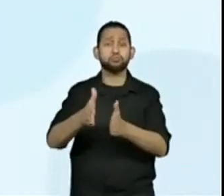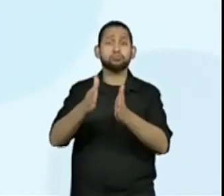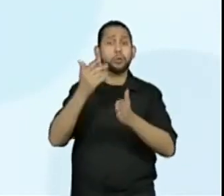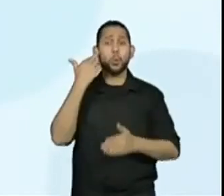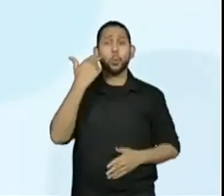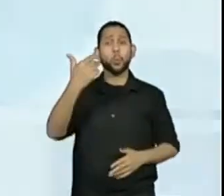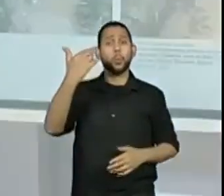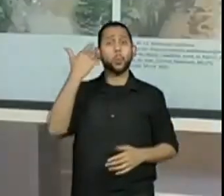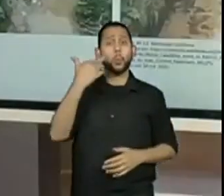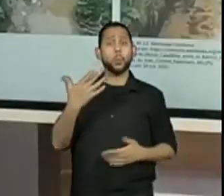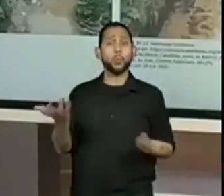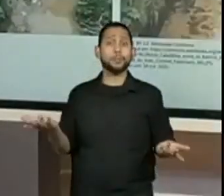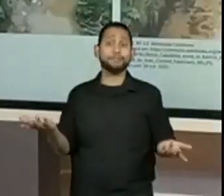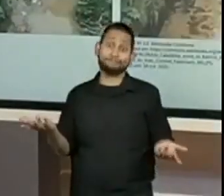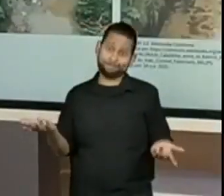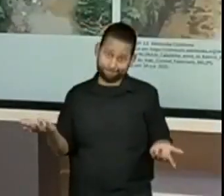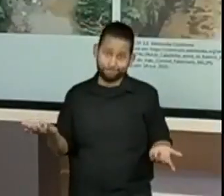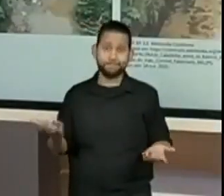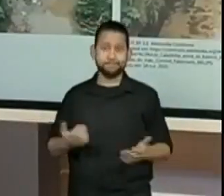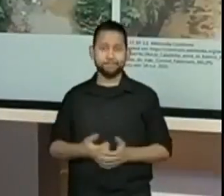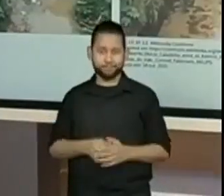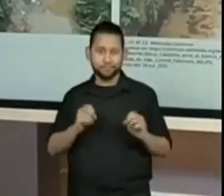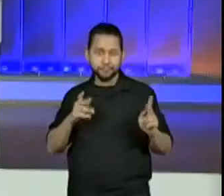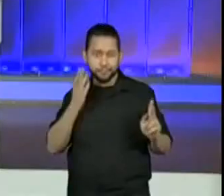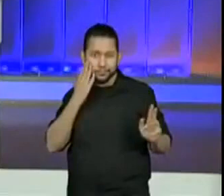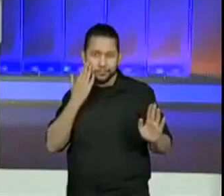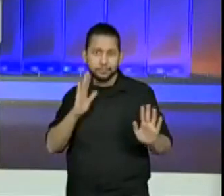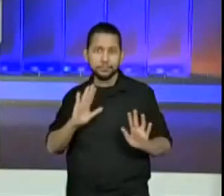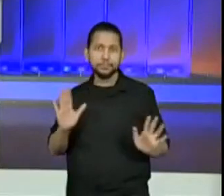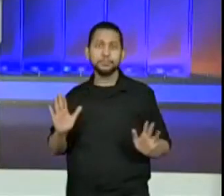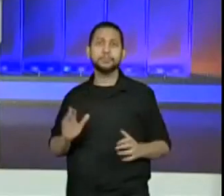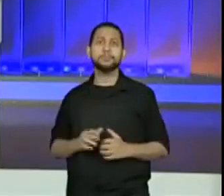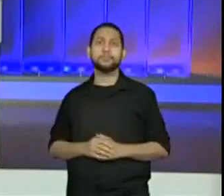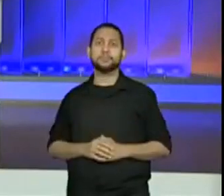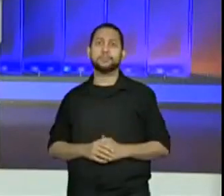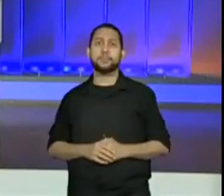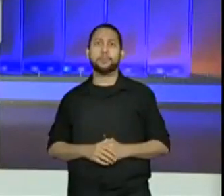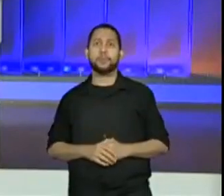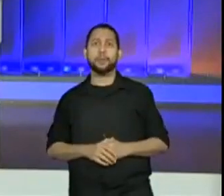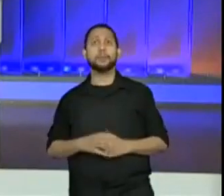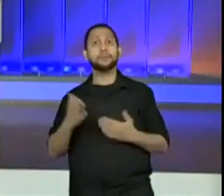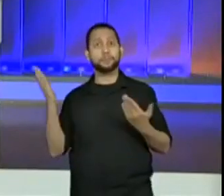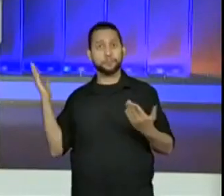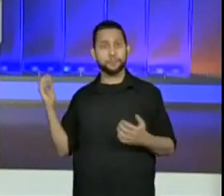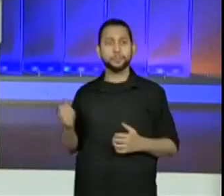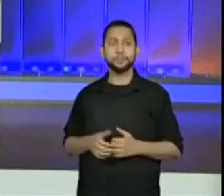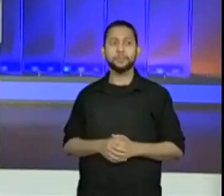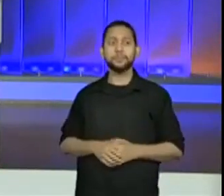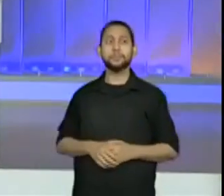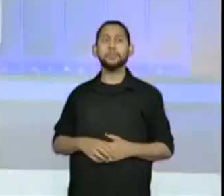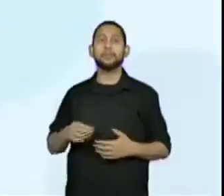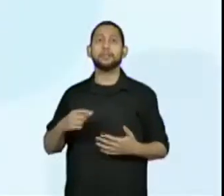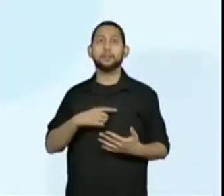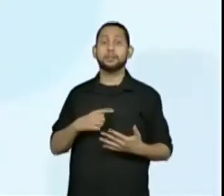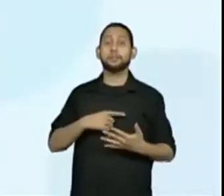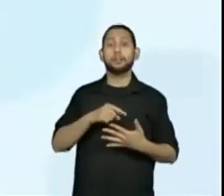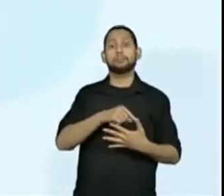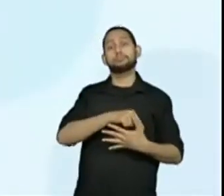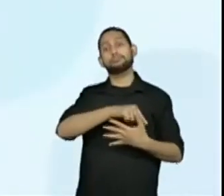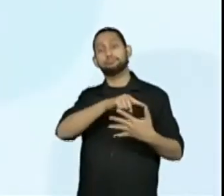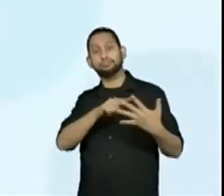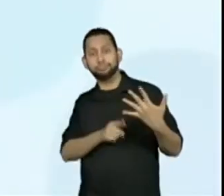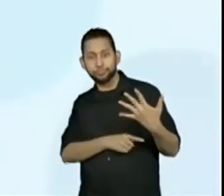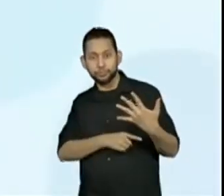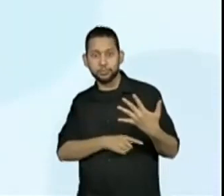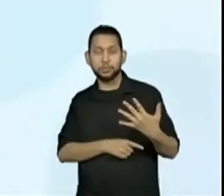a esse ponto. Tudo bem? Vamos seguir. Temos aqui causas de